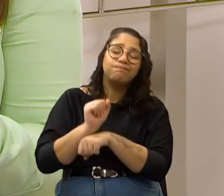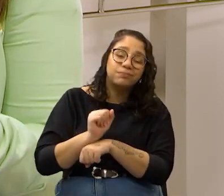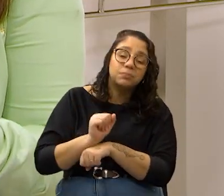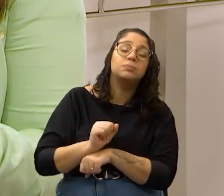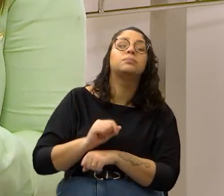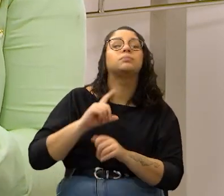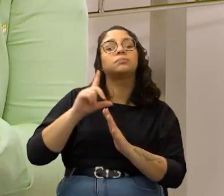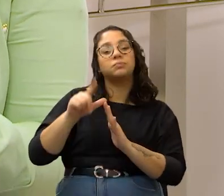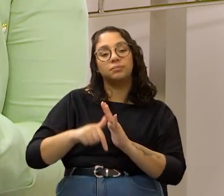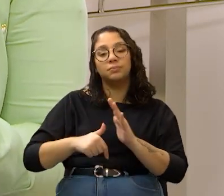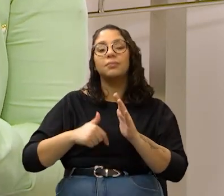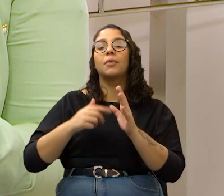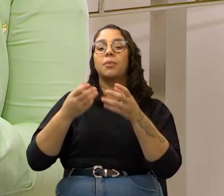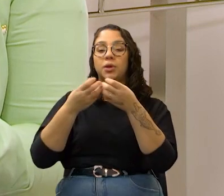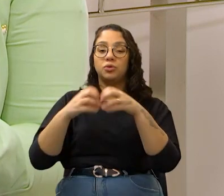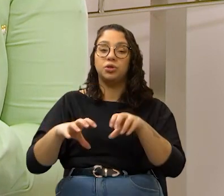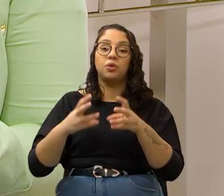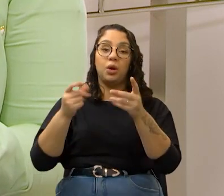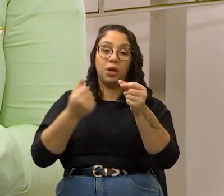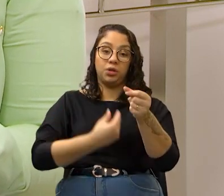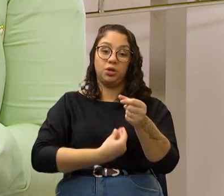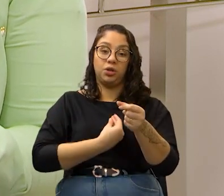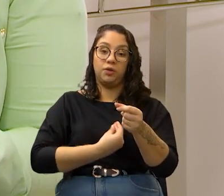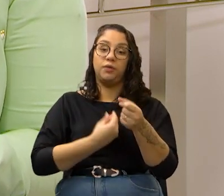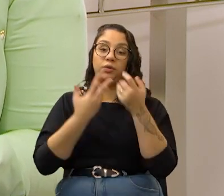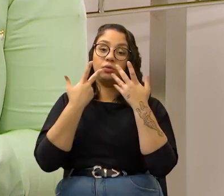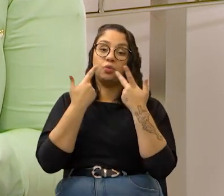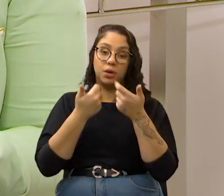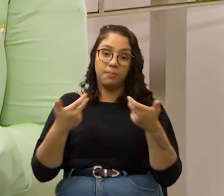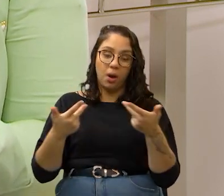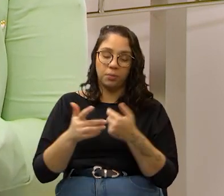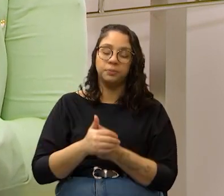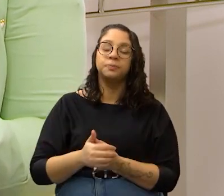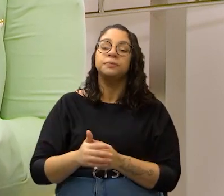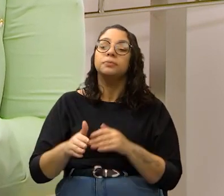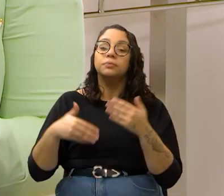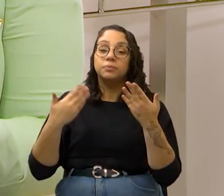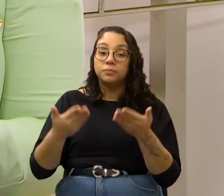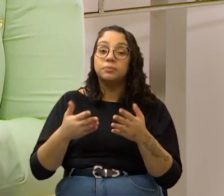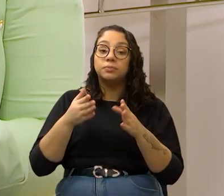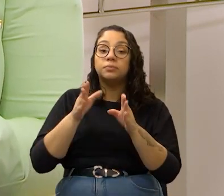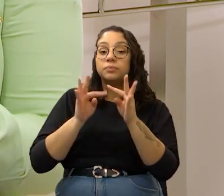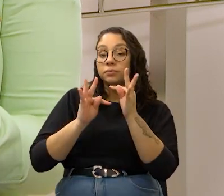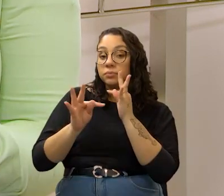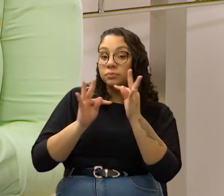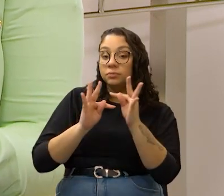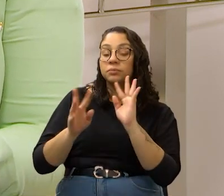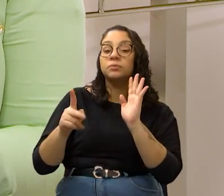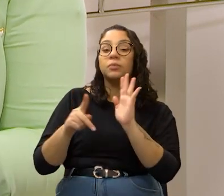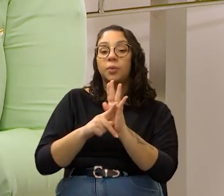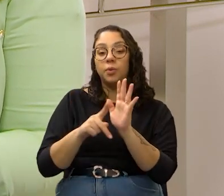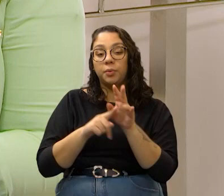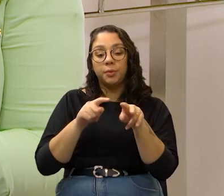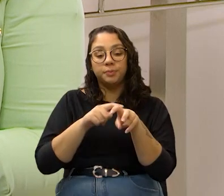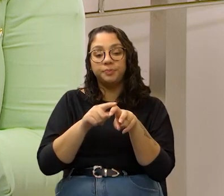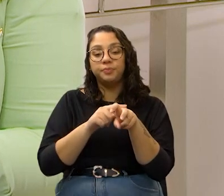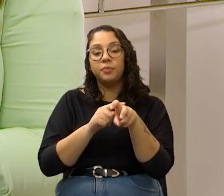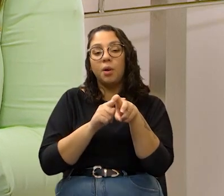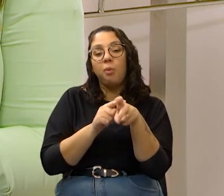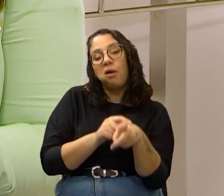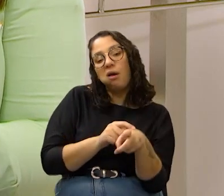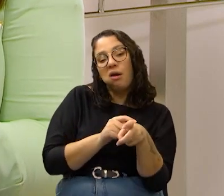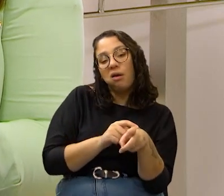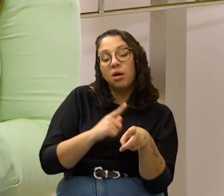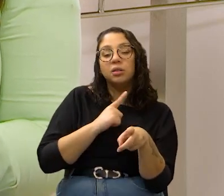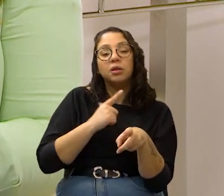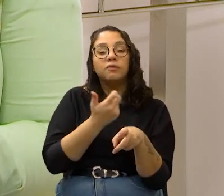e isso tudo leva ao comprometimento da qualidade de vida do paciente. Então, a gente tem para o tratamento da displasia